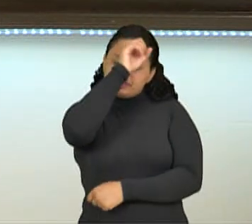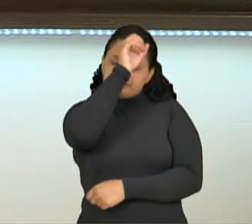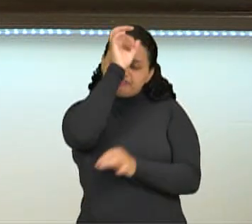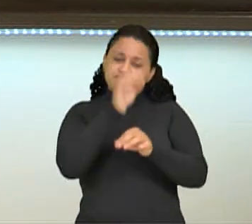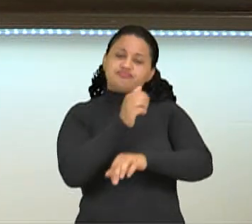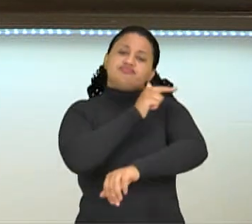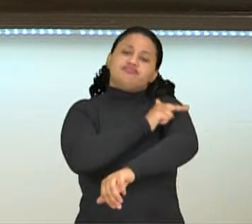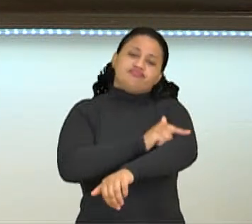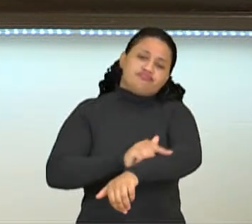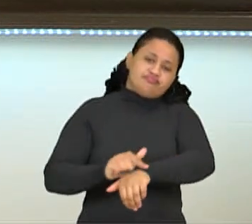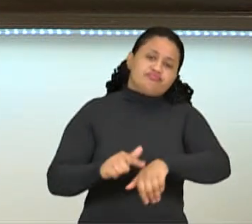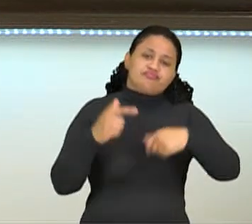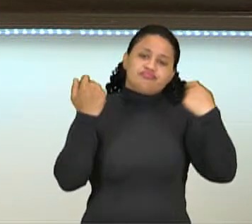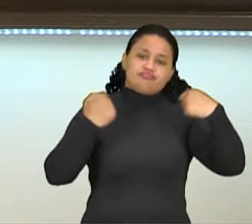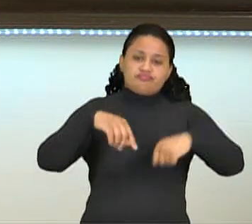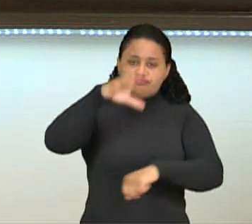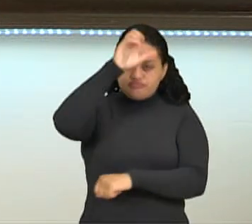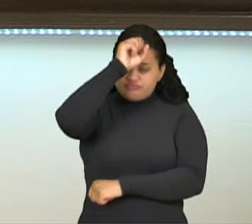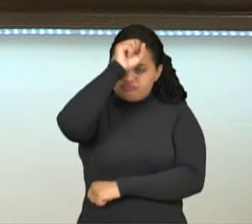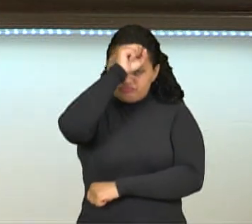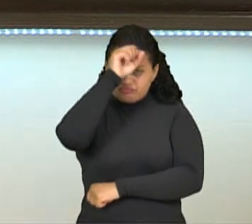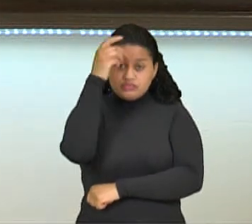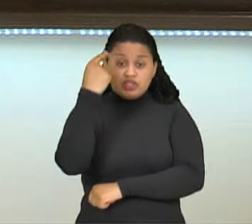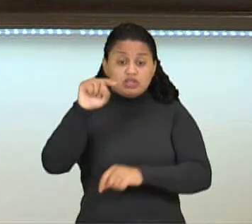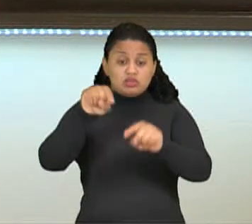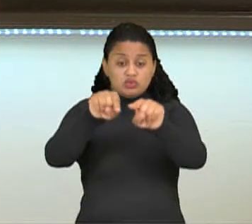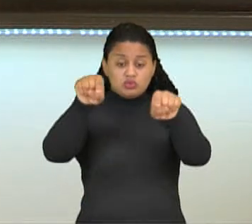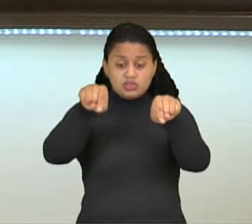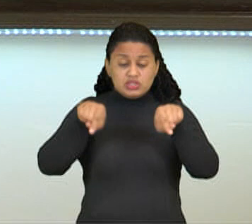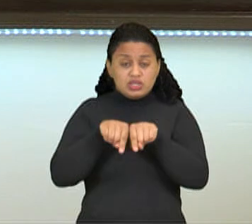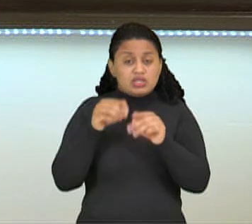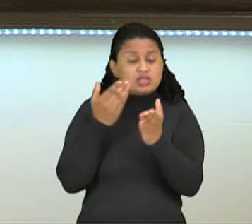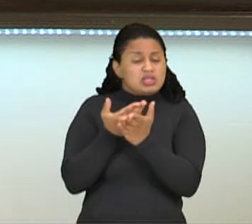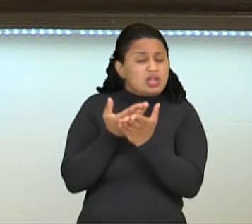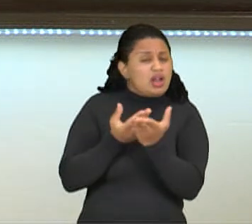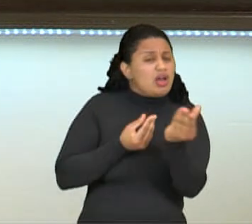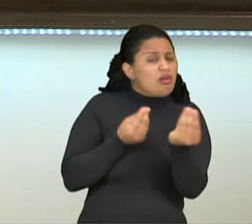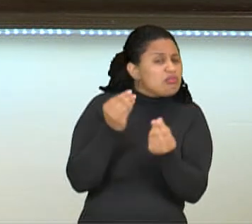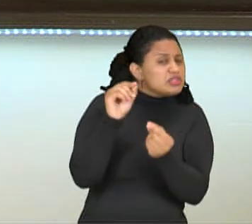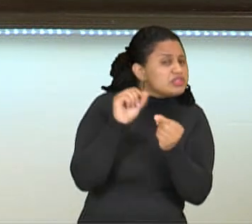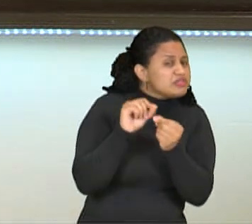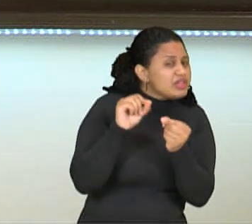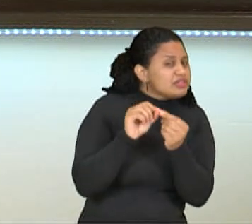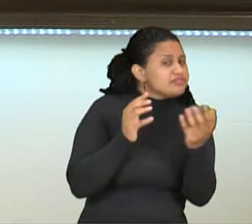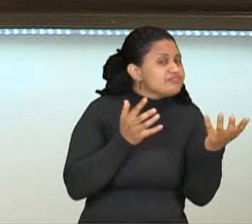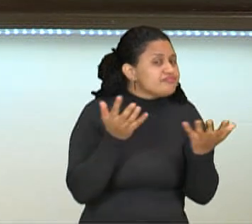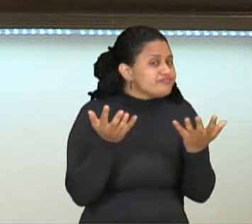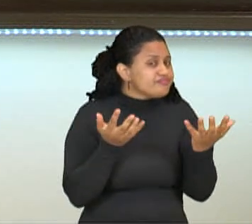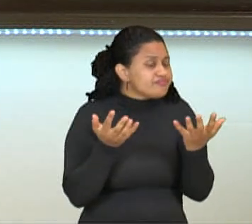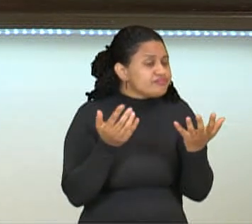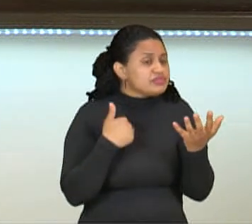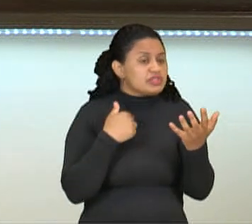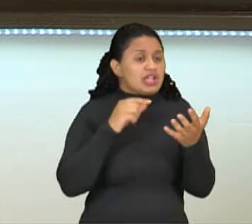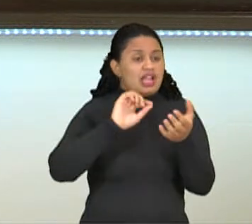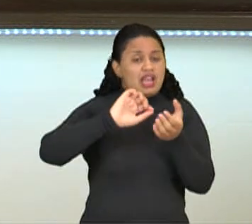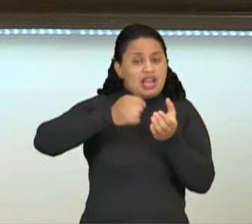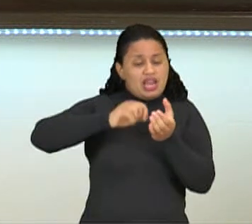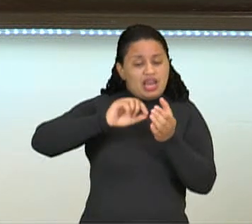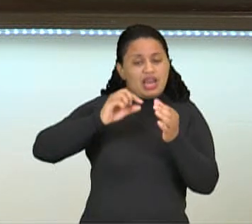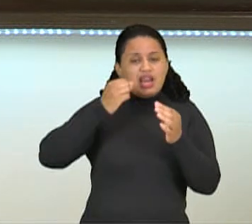Sempre. Na tua sala de aula, como é que você está fazendo? Você aponta o seu